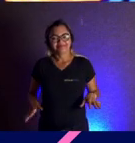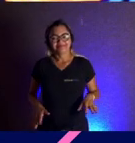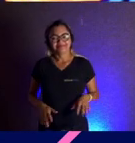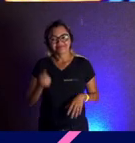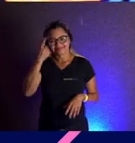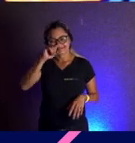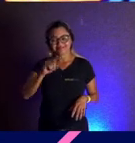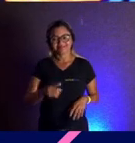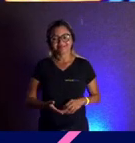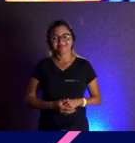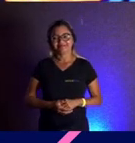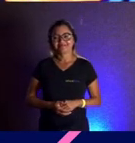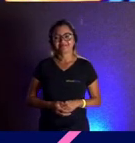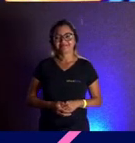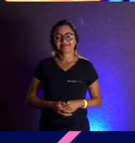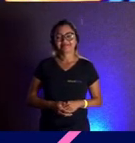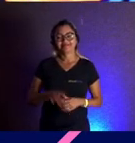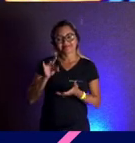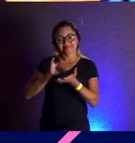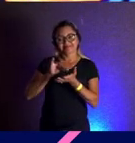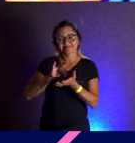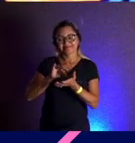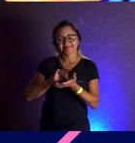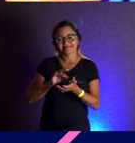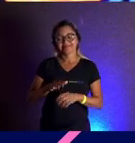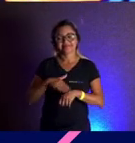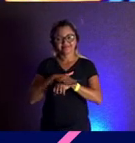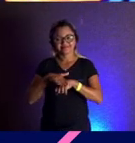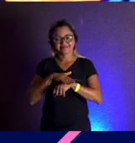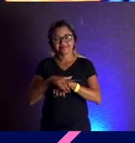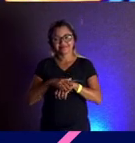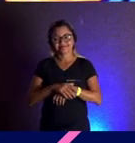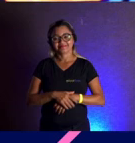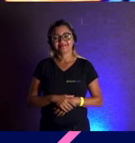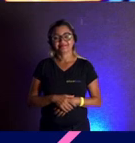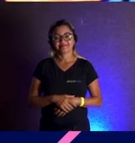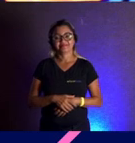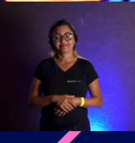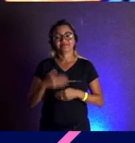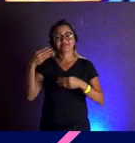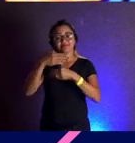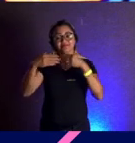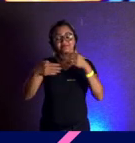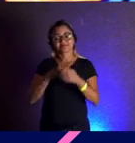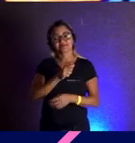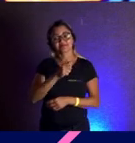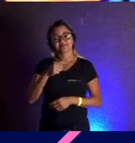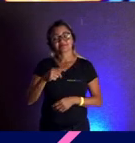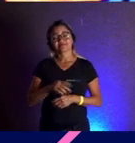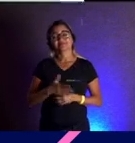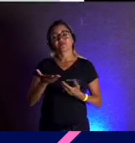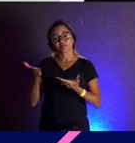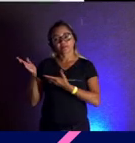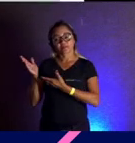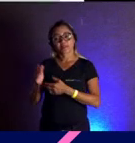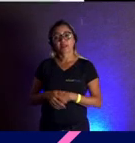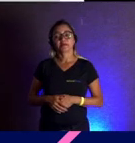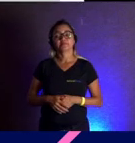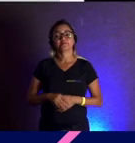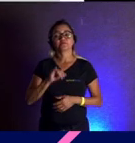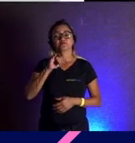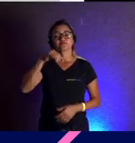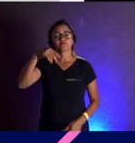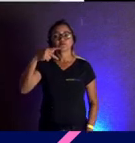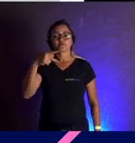A última coisa, que na realidade, eu conversei um pouquinho com a Marta antes, então isso aqui é uma plataforma que a gente está disponibilizando também, no INPE, ela